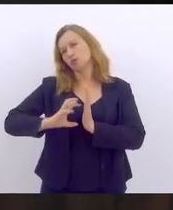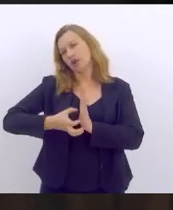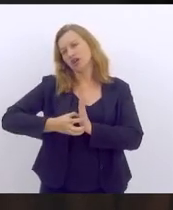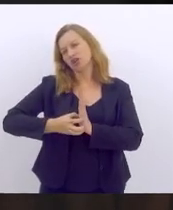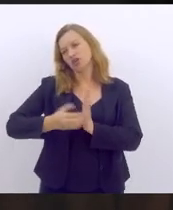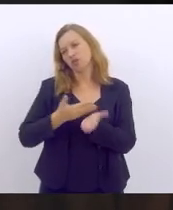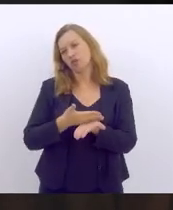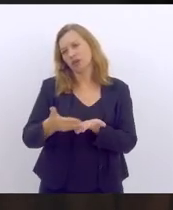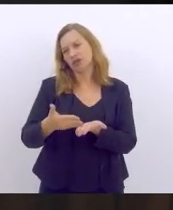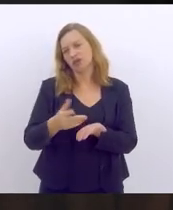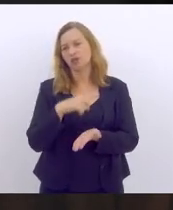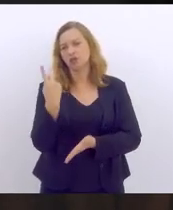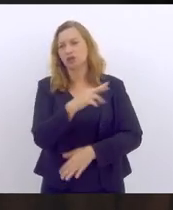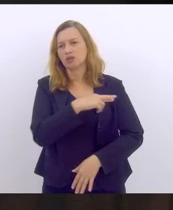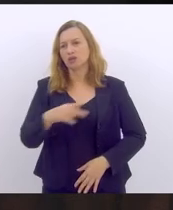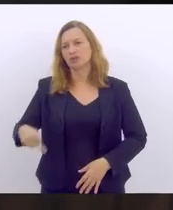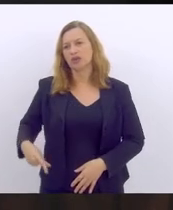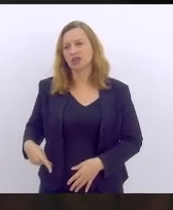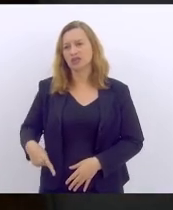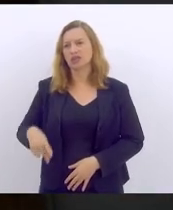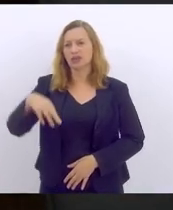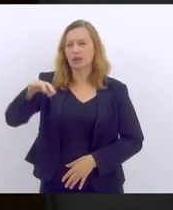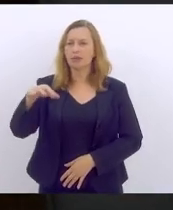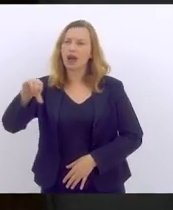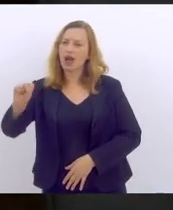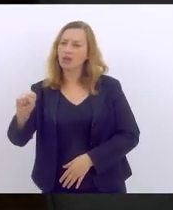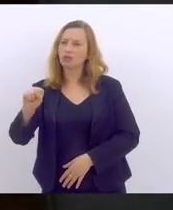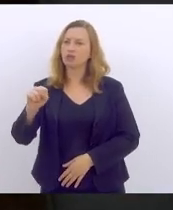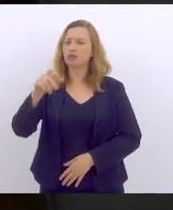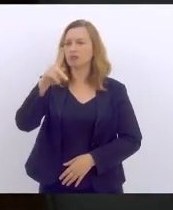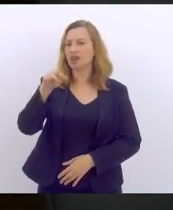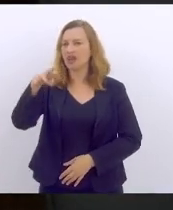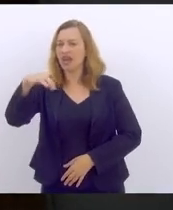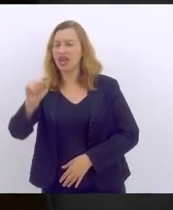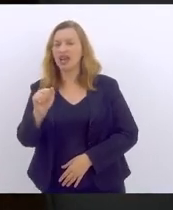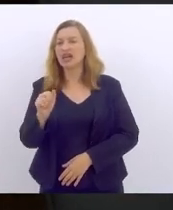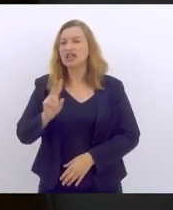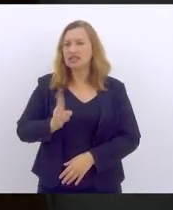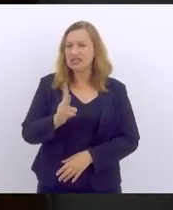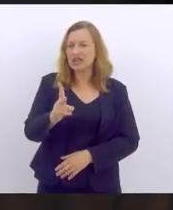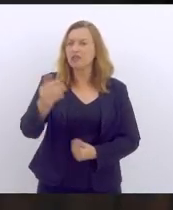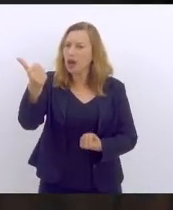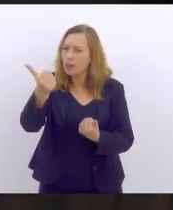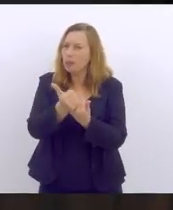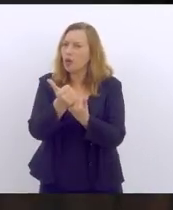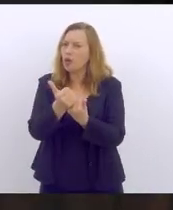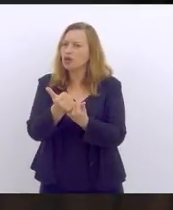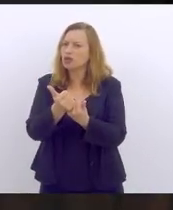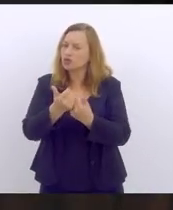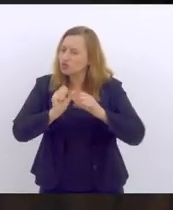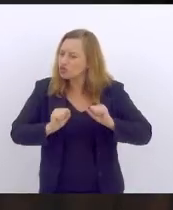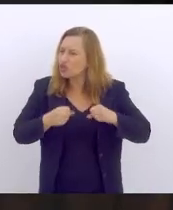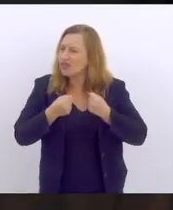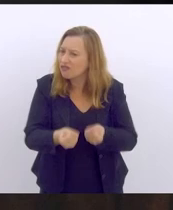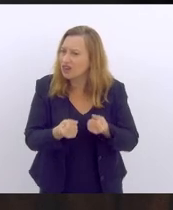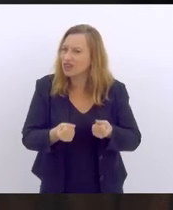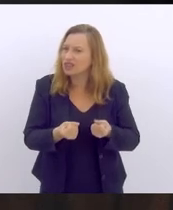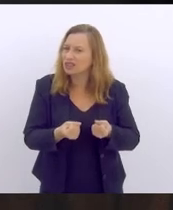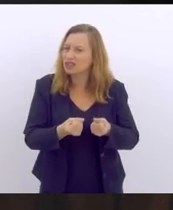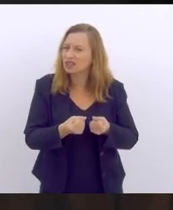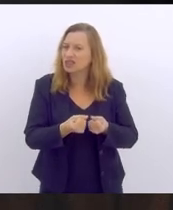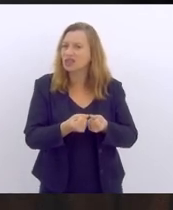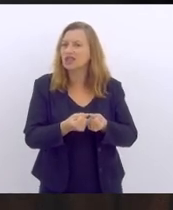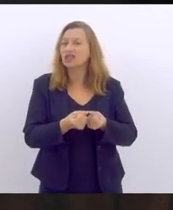começar pelo nosso Presidente Nacional Marcos Pereira que sempre nos apoia nos defende e